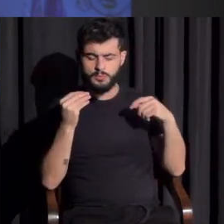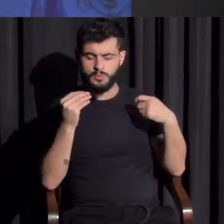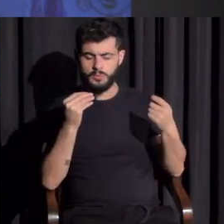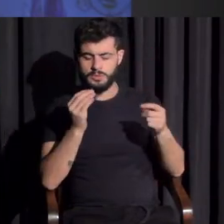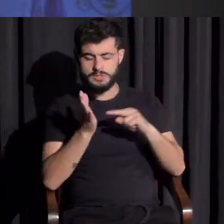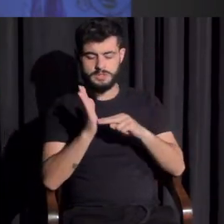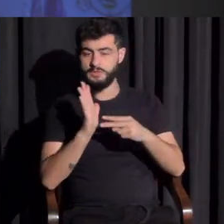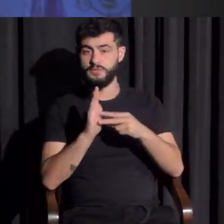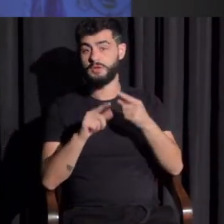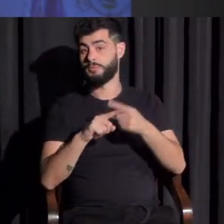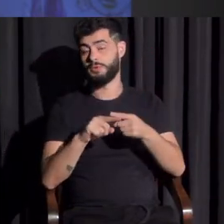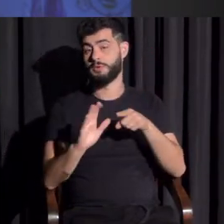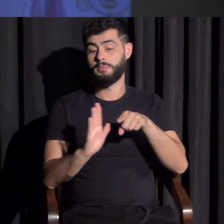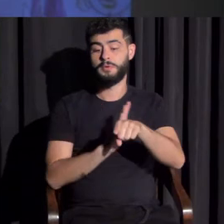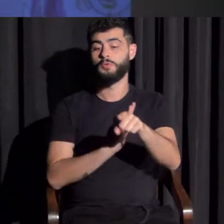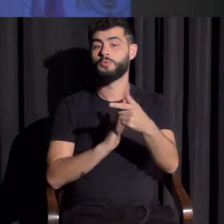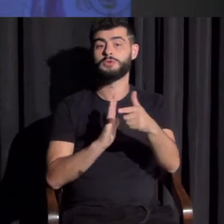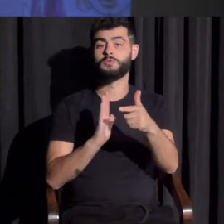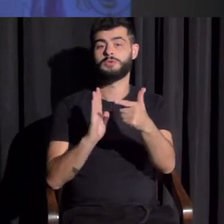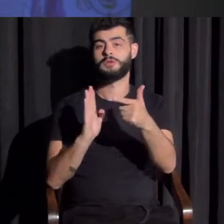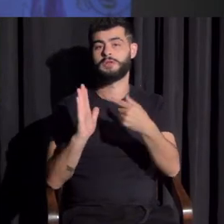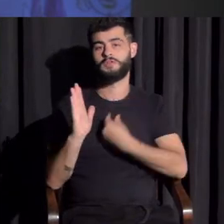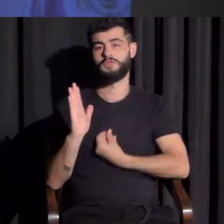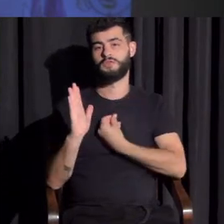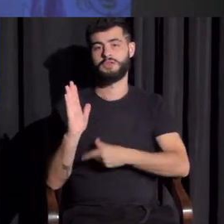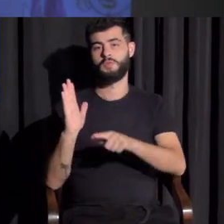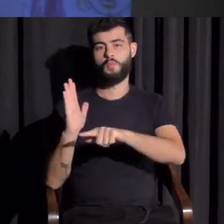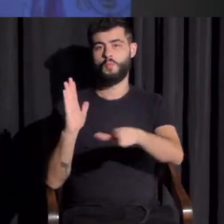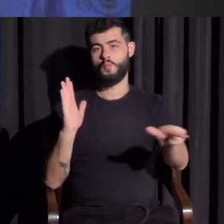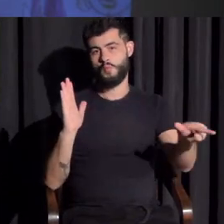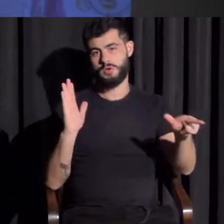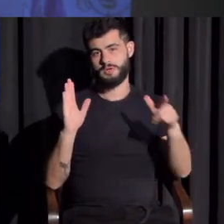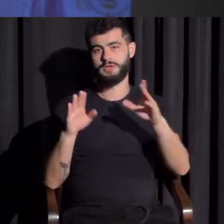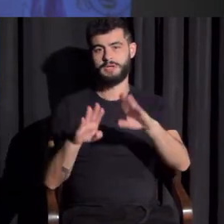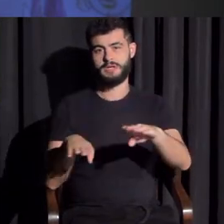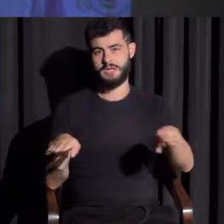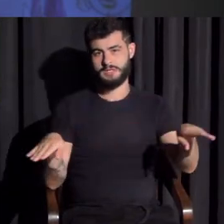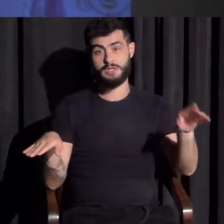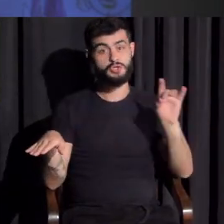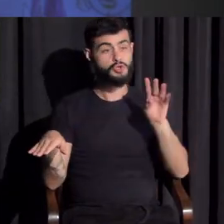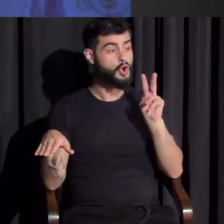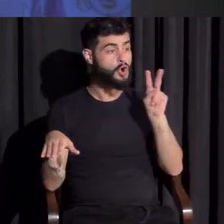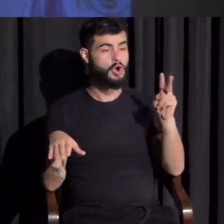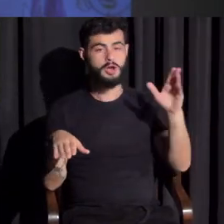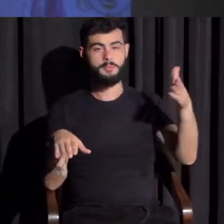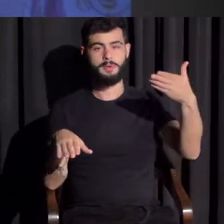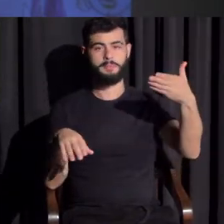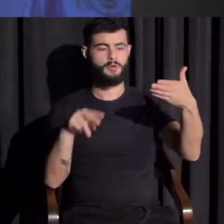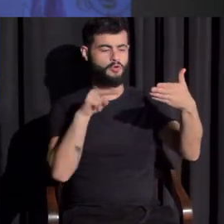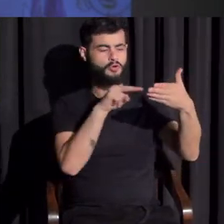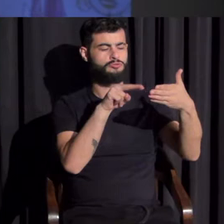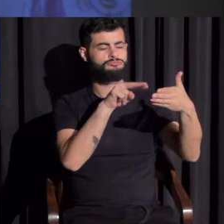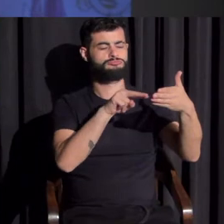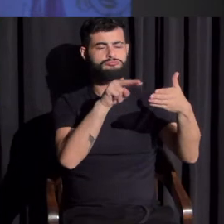momentos, eu vou dizer, né, da importância de conjugar o desenho à oralidade. Nesse caso, eu não tinha as crianças, eu só tinha os